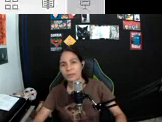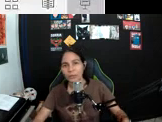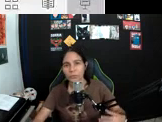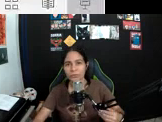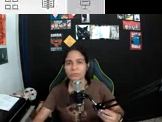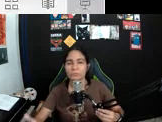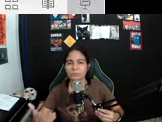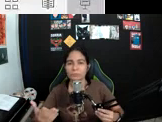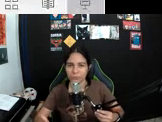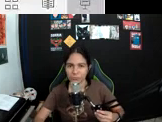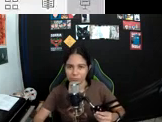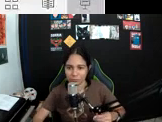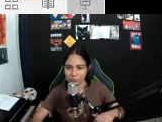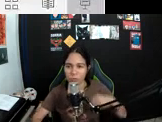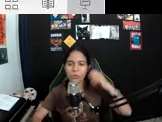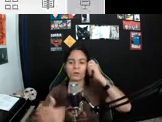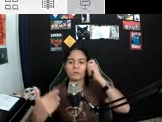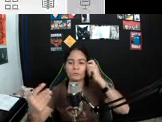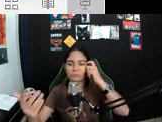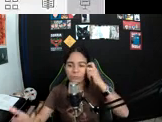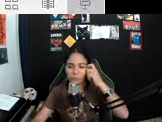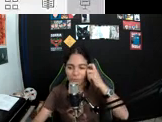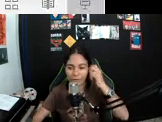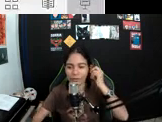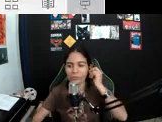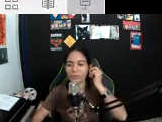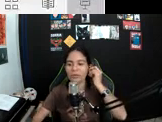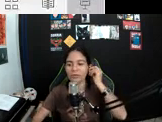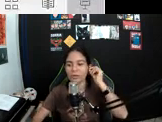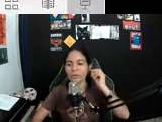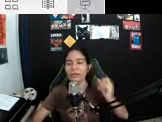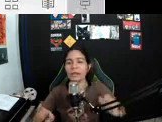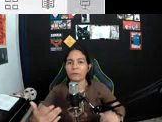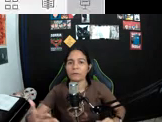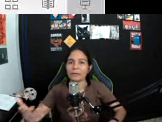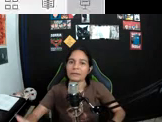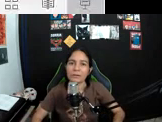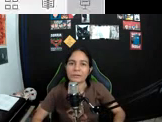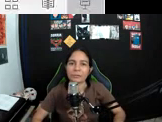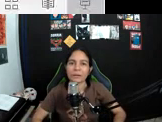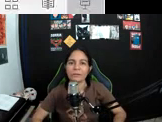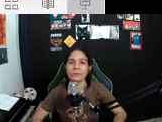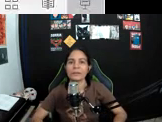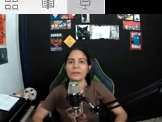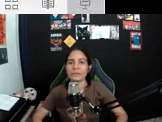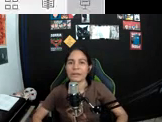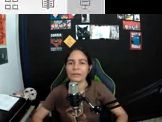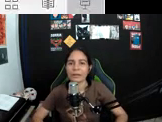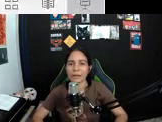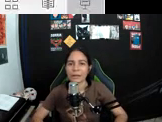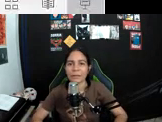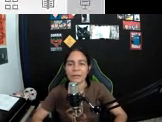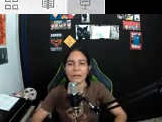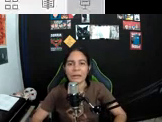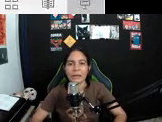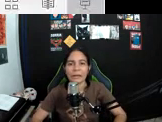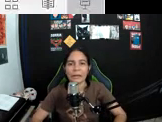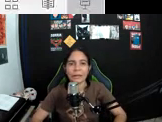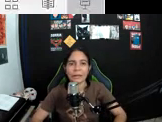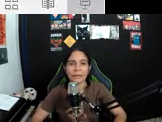Eu não concordo. Eu indico que não isso para que vocês, né, não